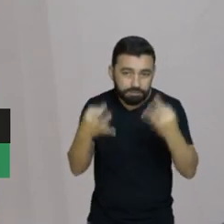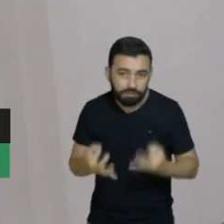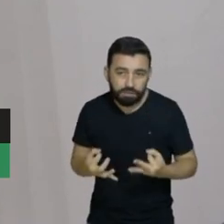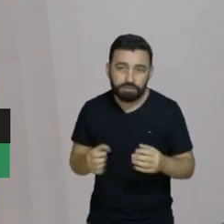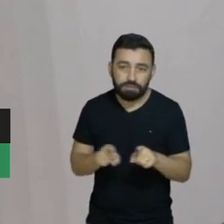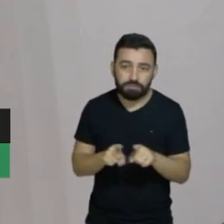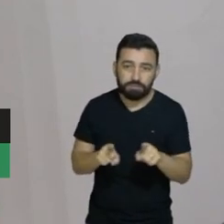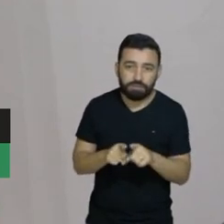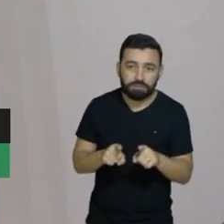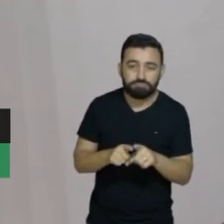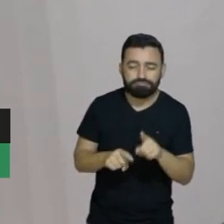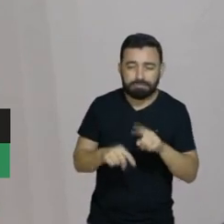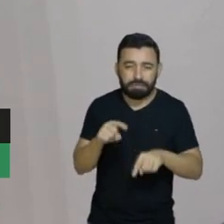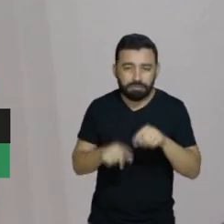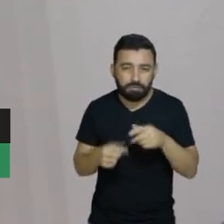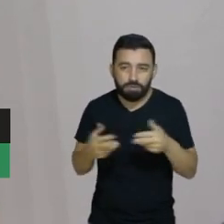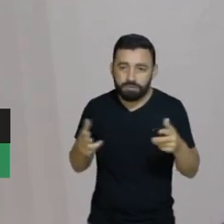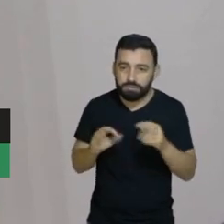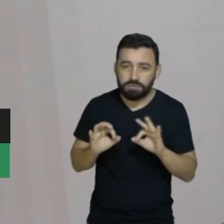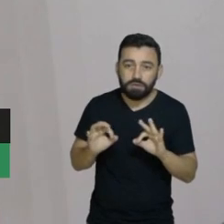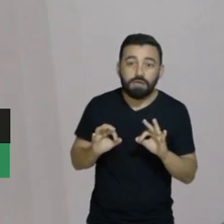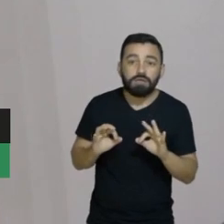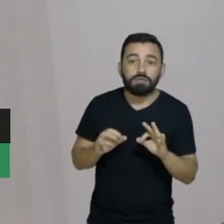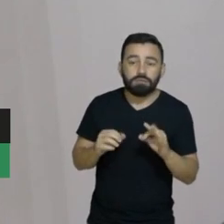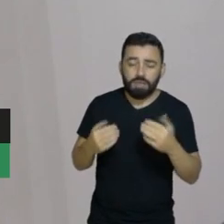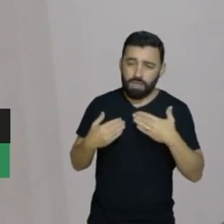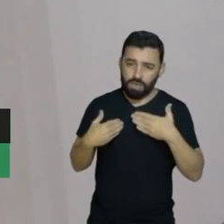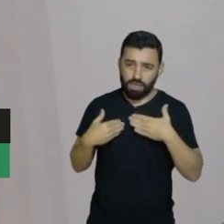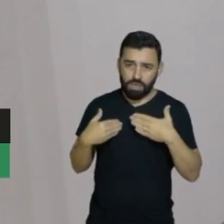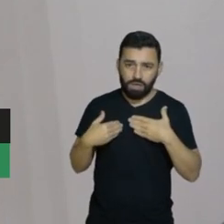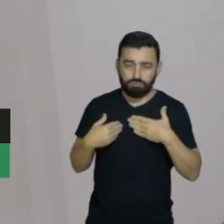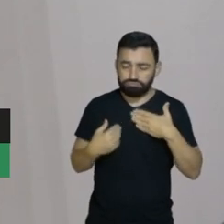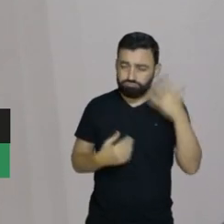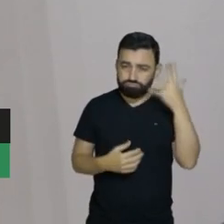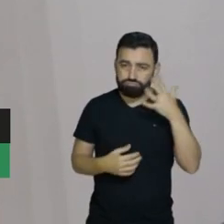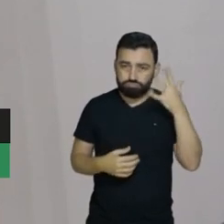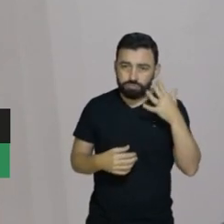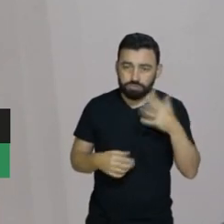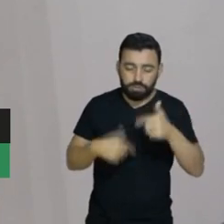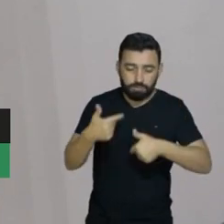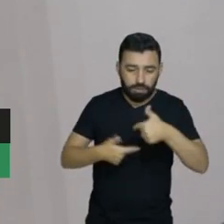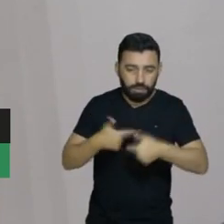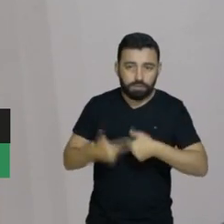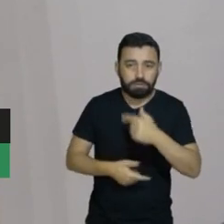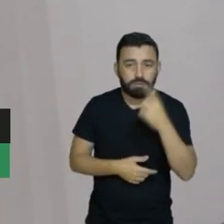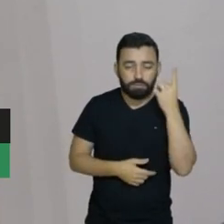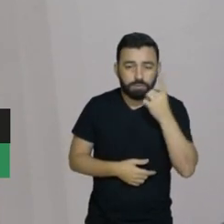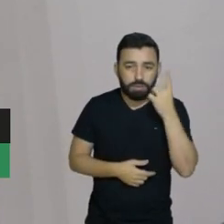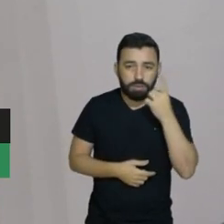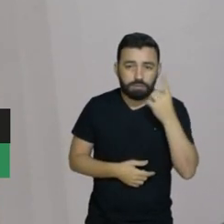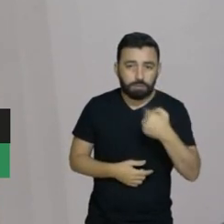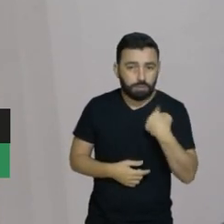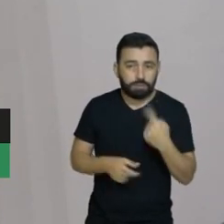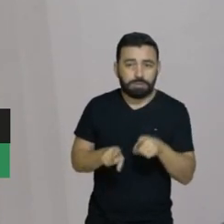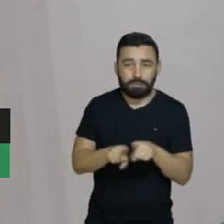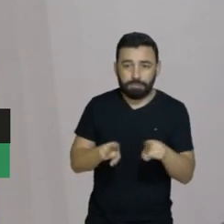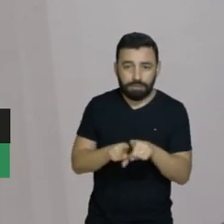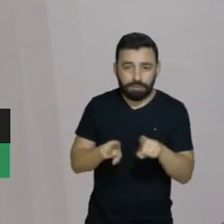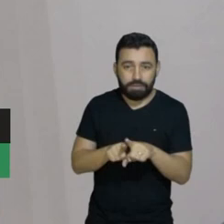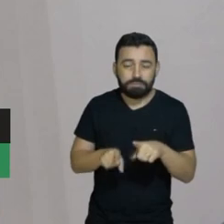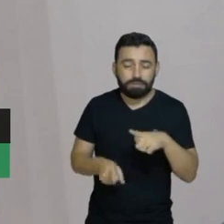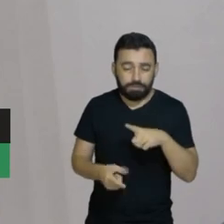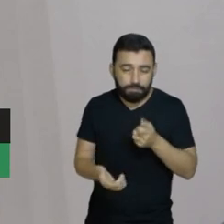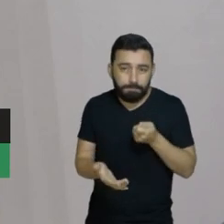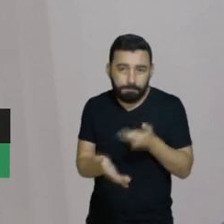obscenos. Enquanto as pessoas pagam impostos para eu fazer o meu trabalho de deputada, nós estamos também pagando impostos para o